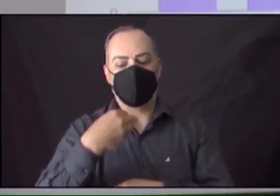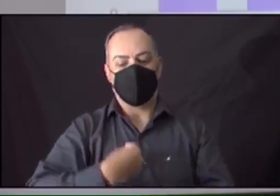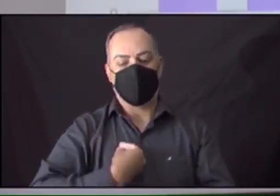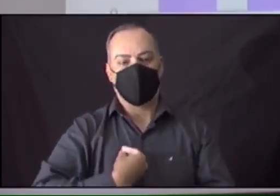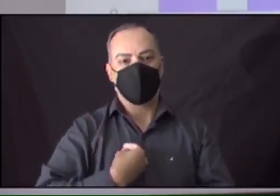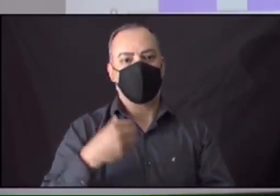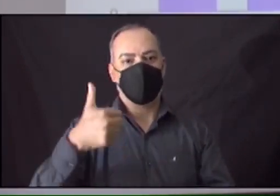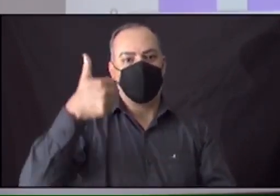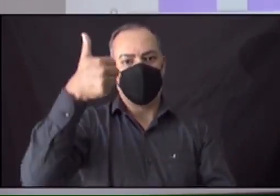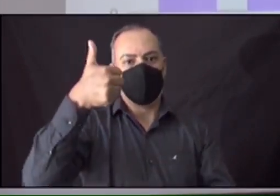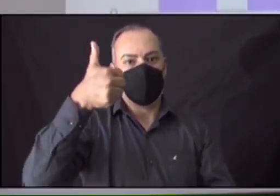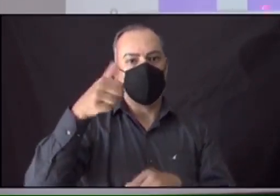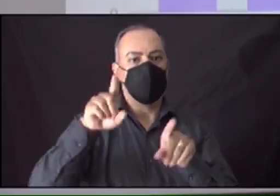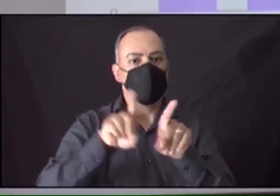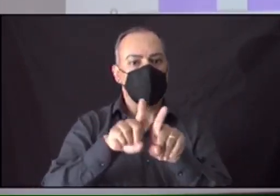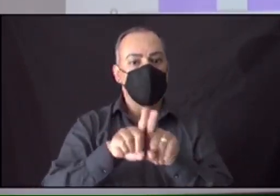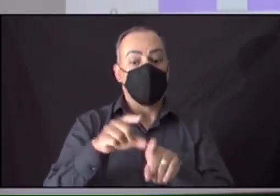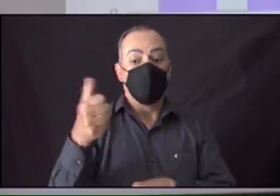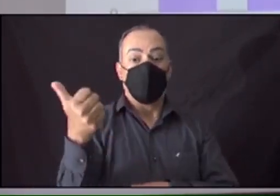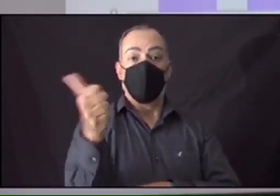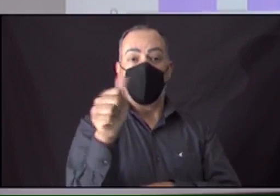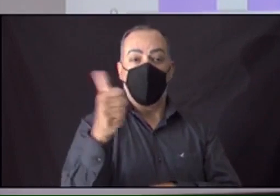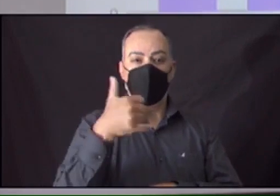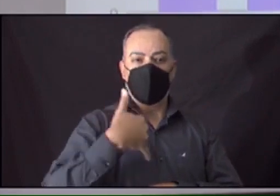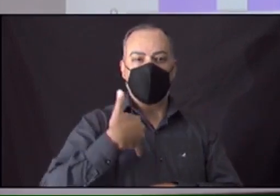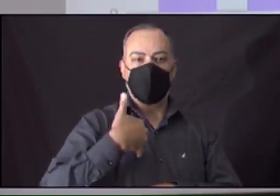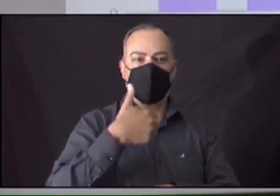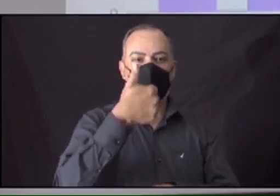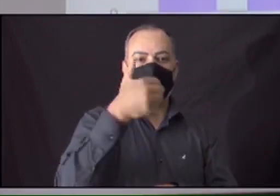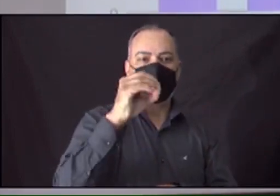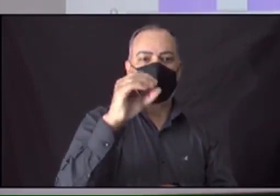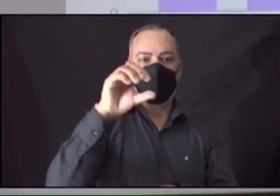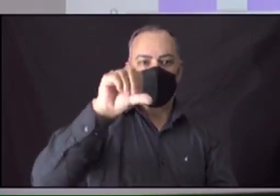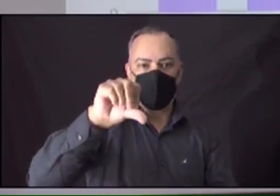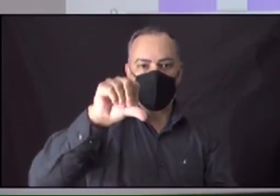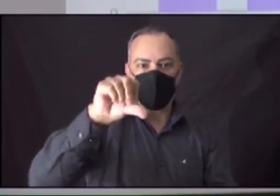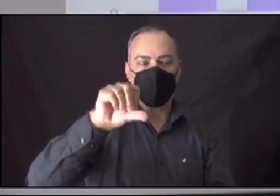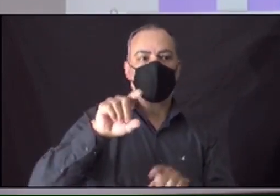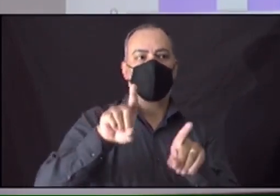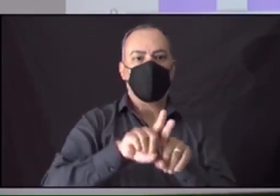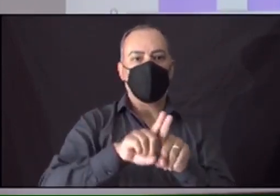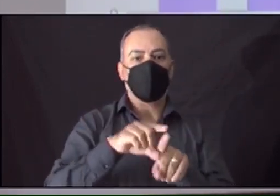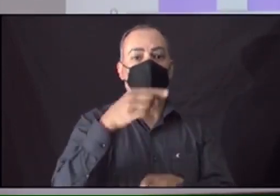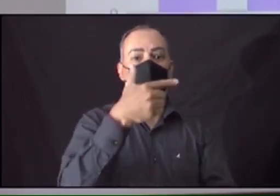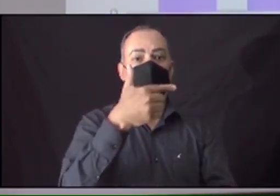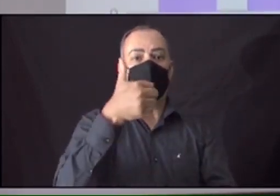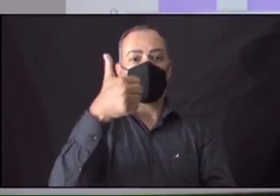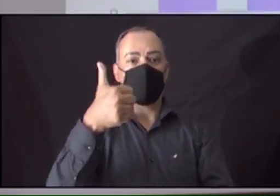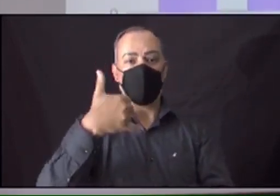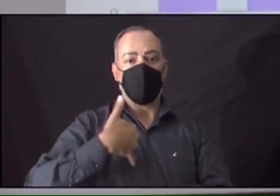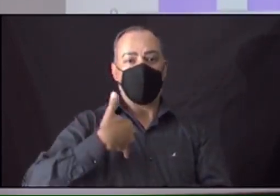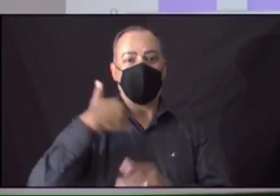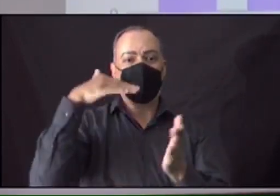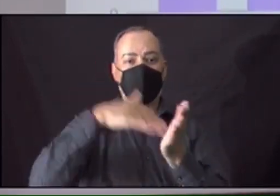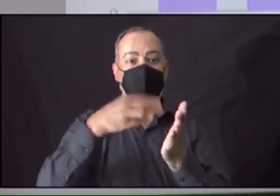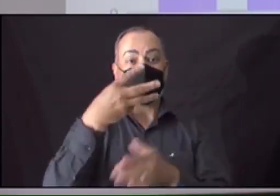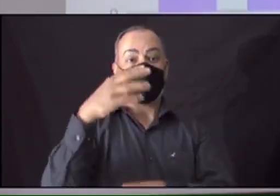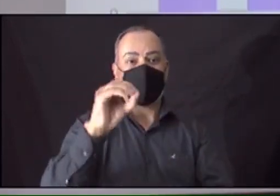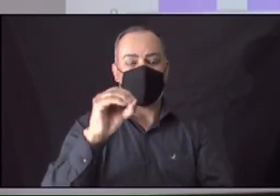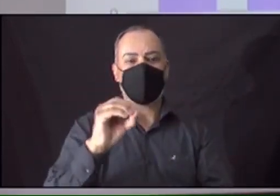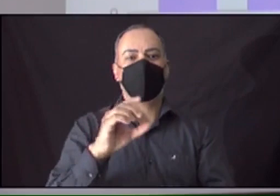20 anos, 109 casos confirmados. De 21 a 30, 191. De 31 a